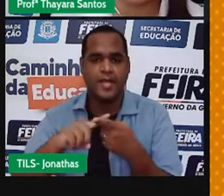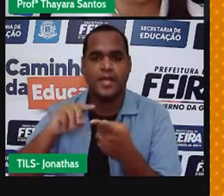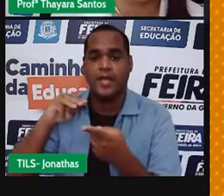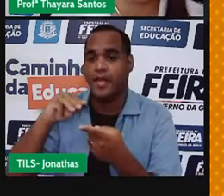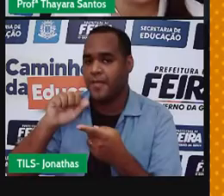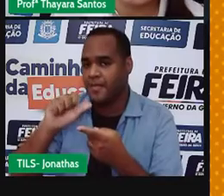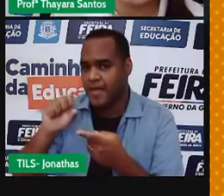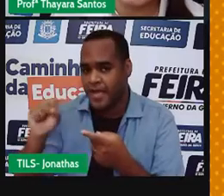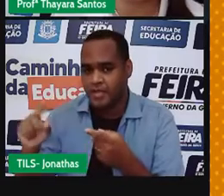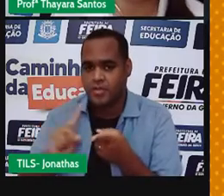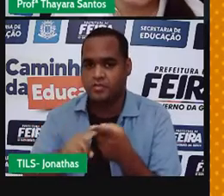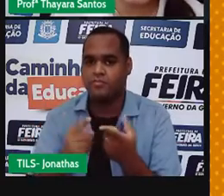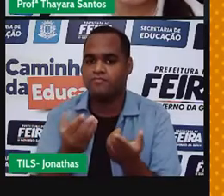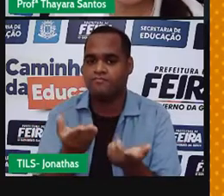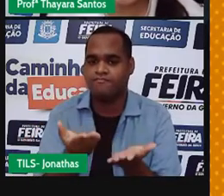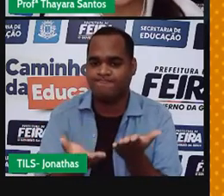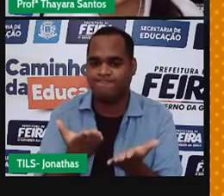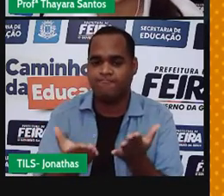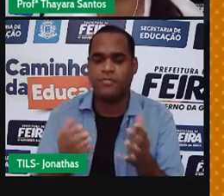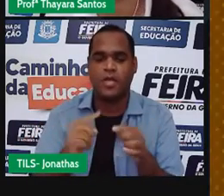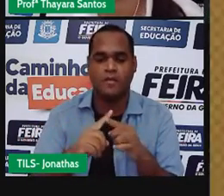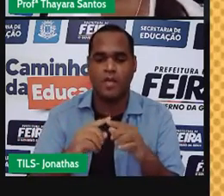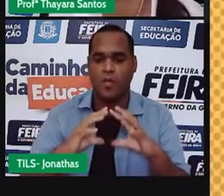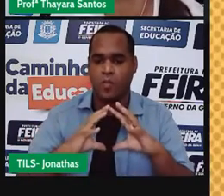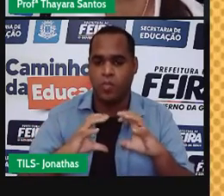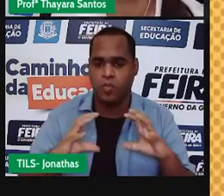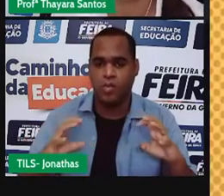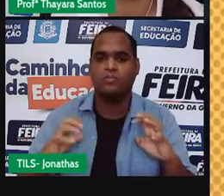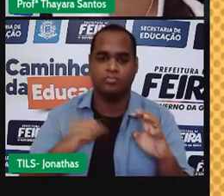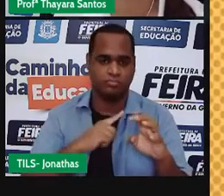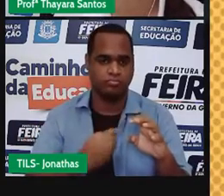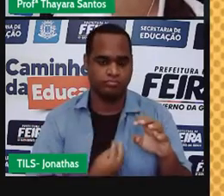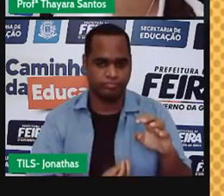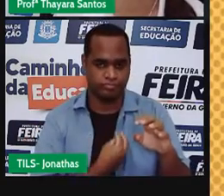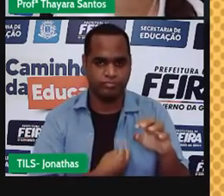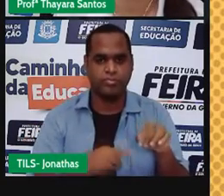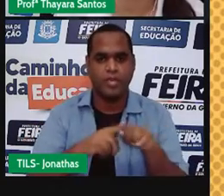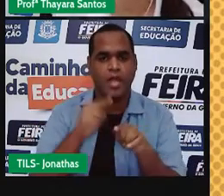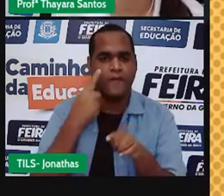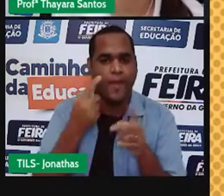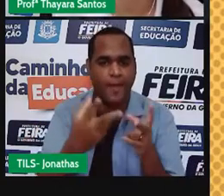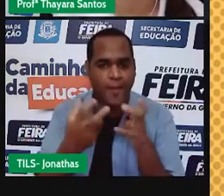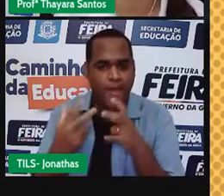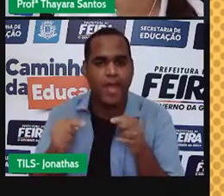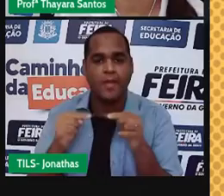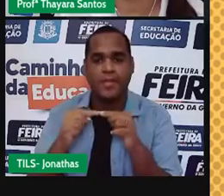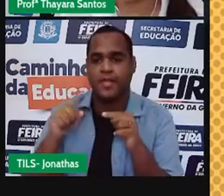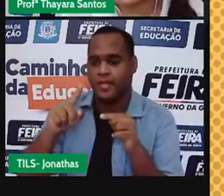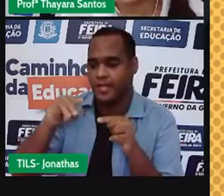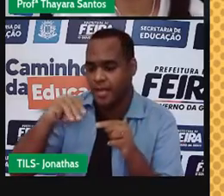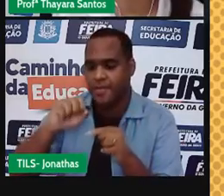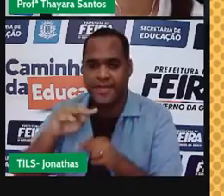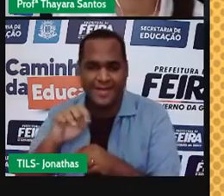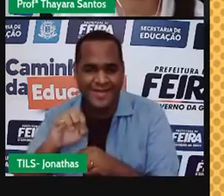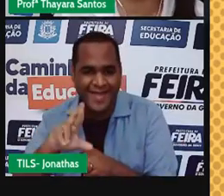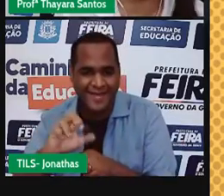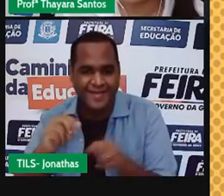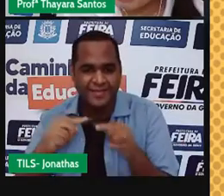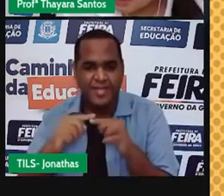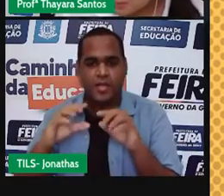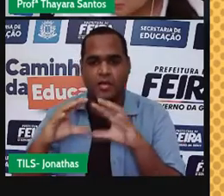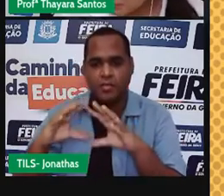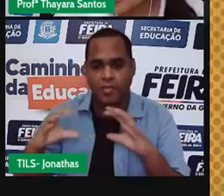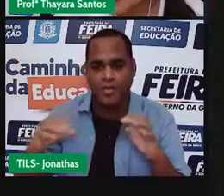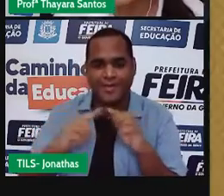massa o volume EA densidade principalmente a gente vê o que matéria é tudo aquilo que possui massa e ocupa